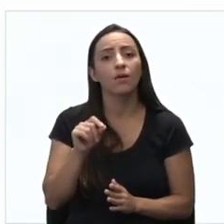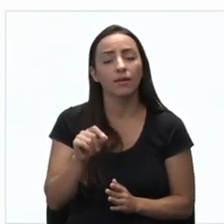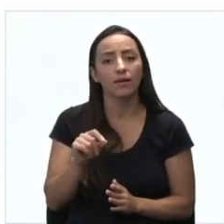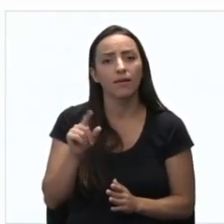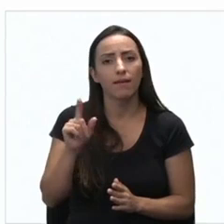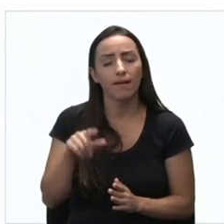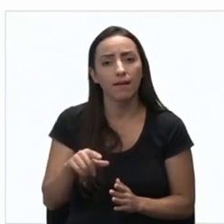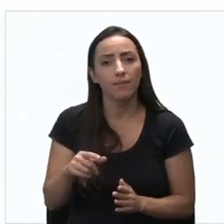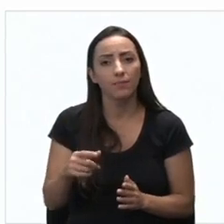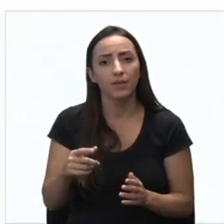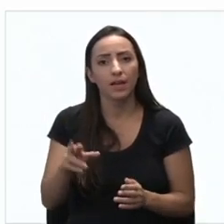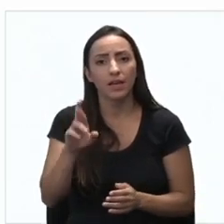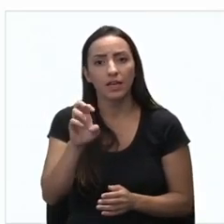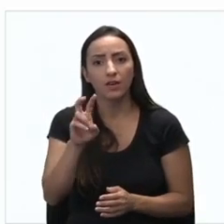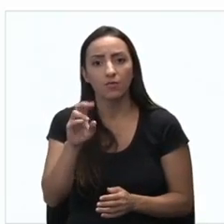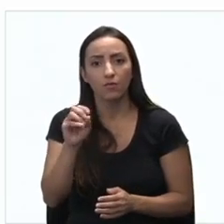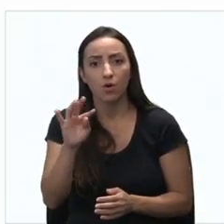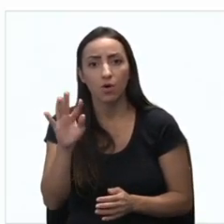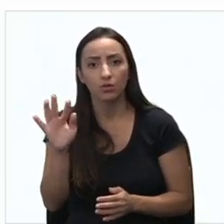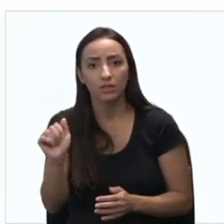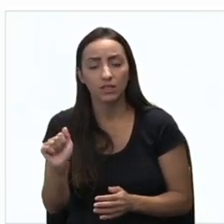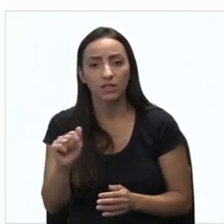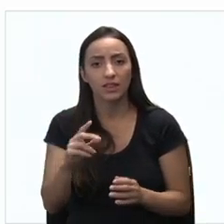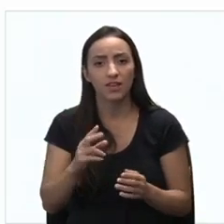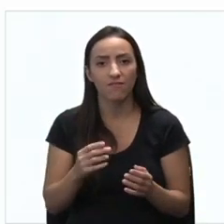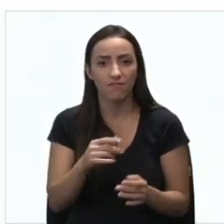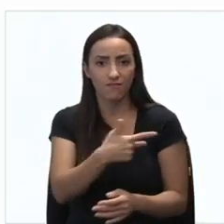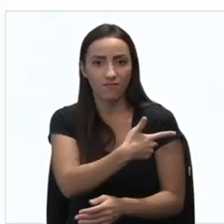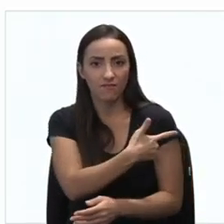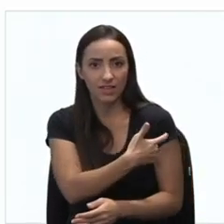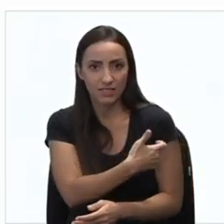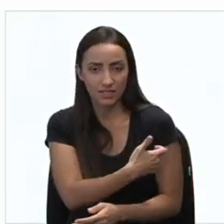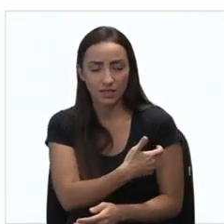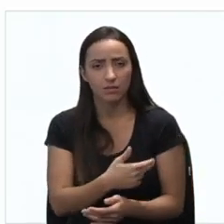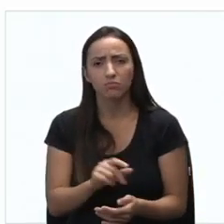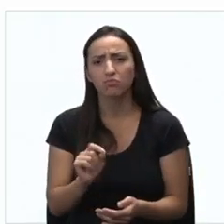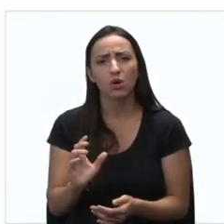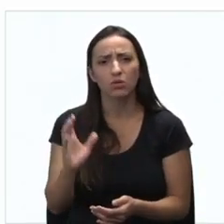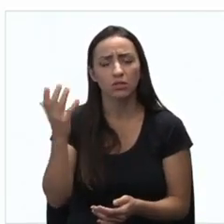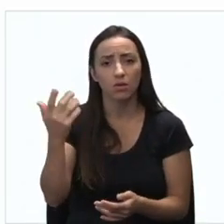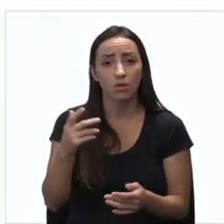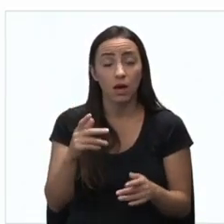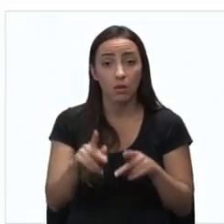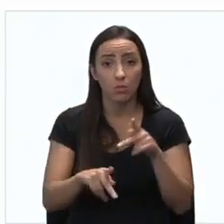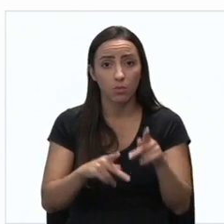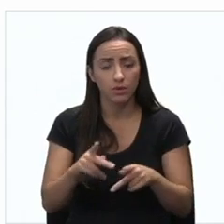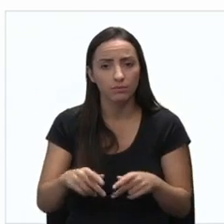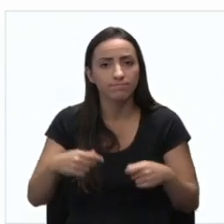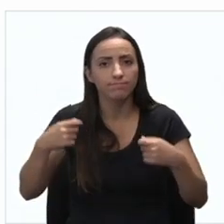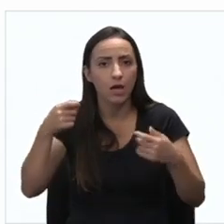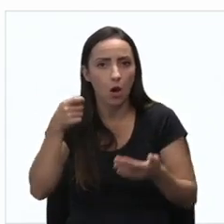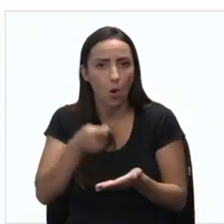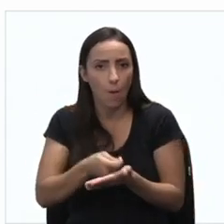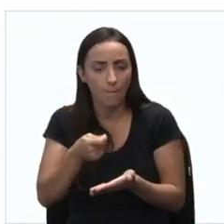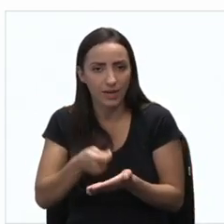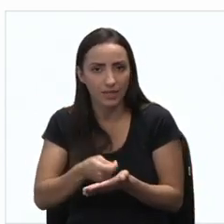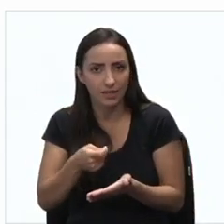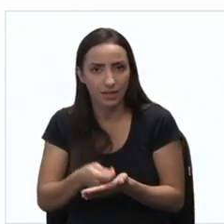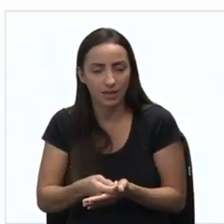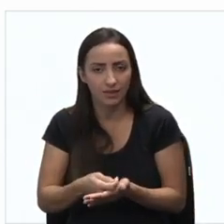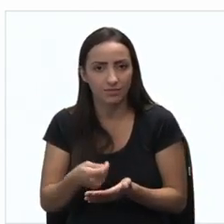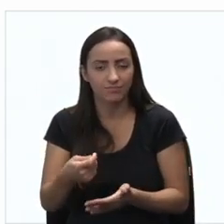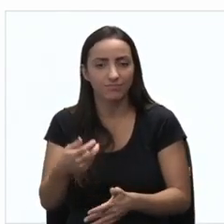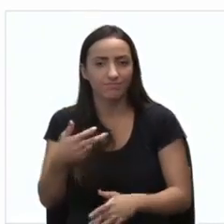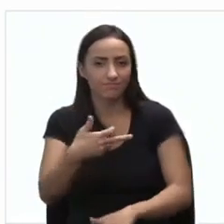da vacina. Né? O que aconteceu nessa época? A população passou a ser obrigada a tomar a vacina contra